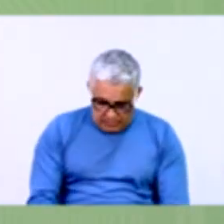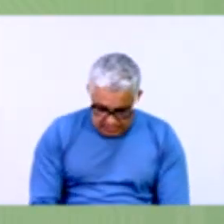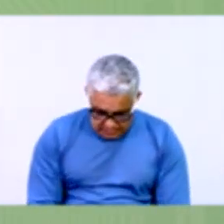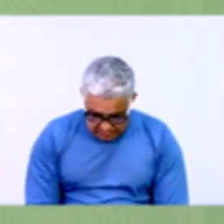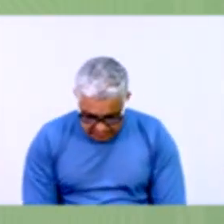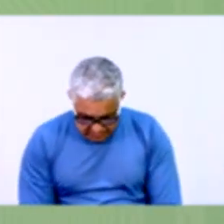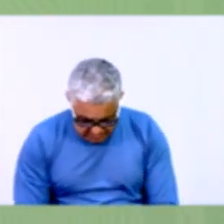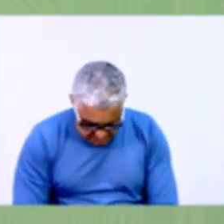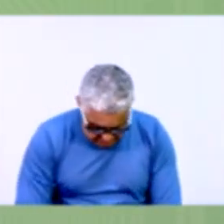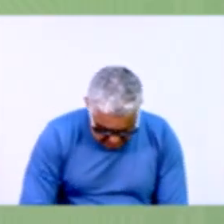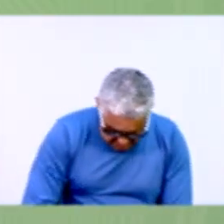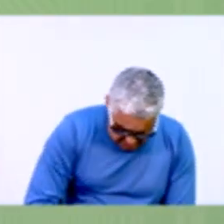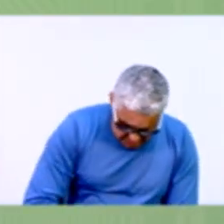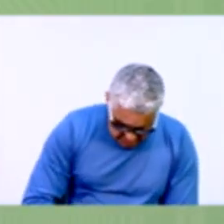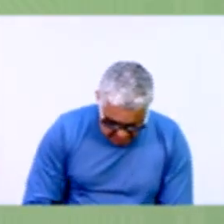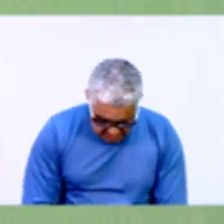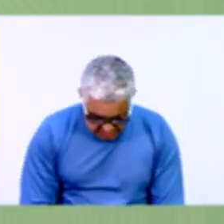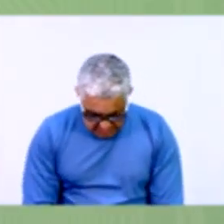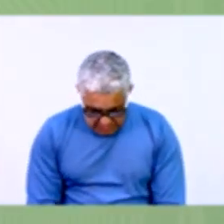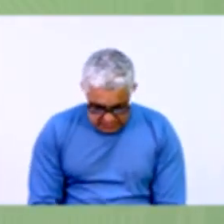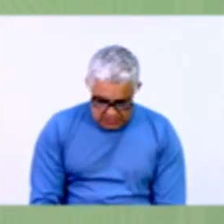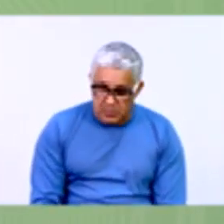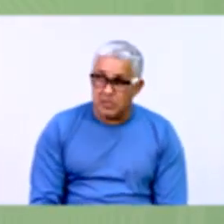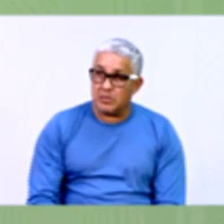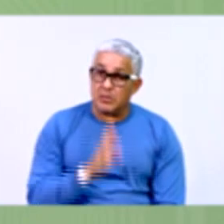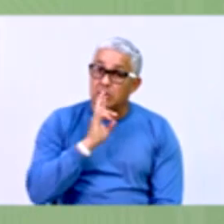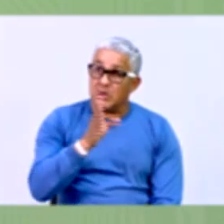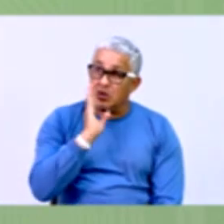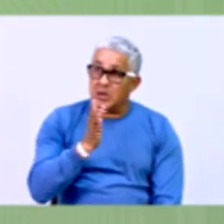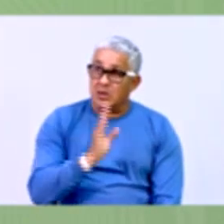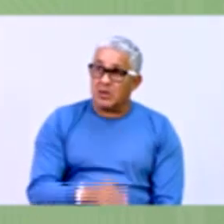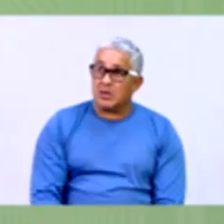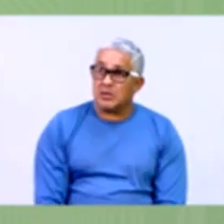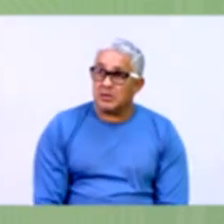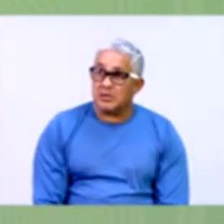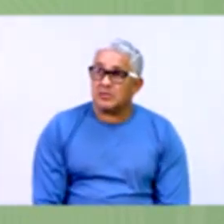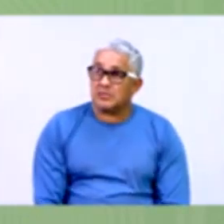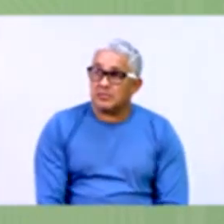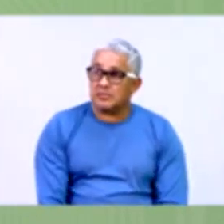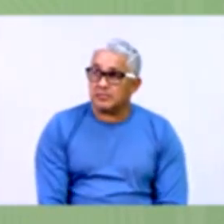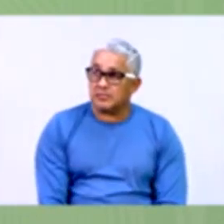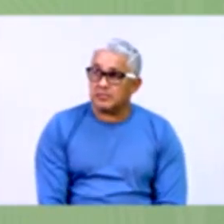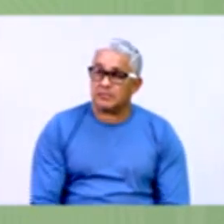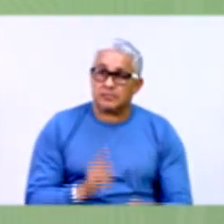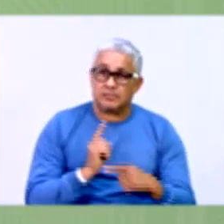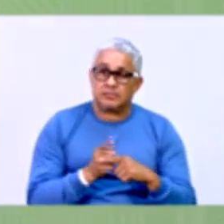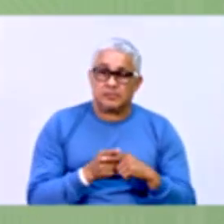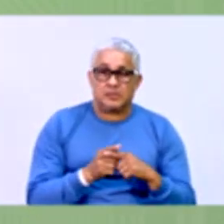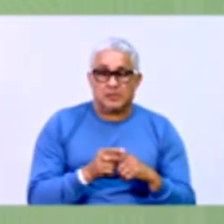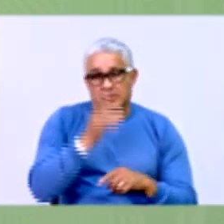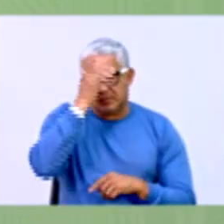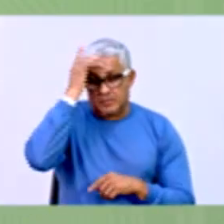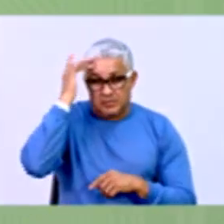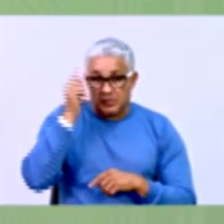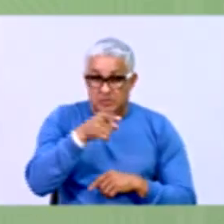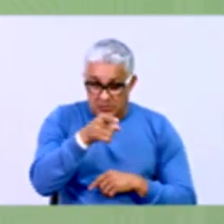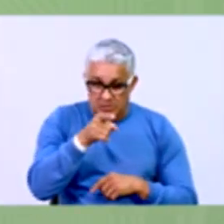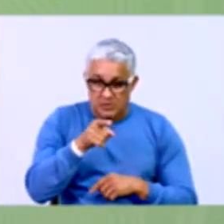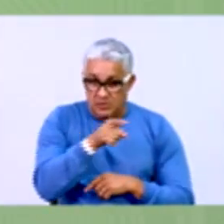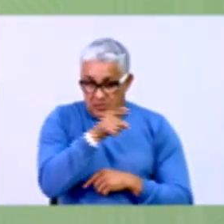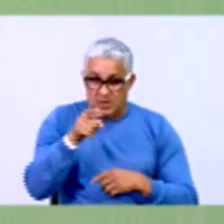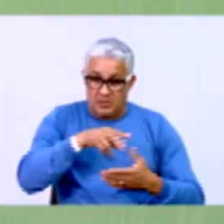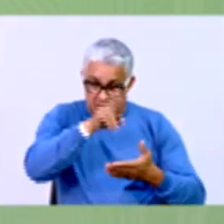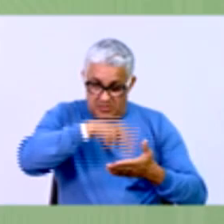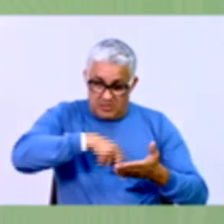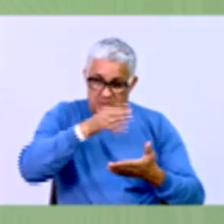aqui, ó. Foi respondido. Foi respondida lá Por quê? Porque vocês leram lá o livro